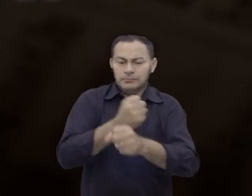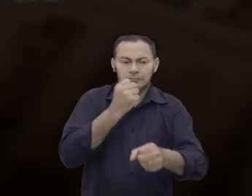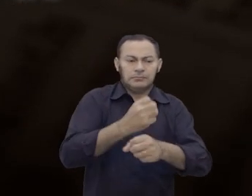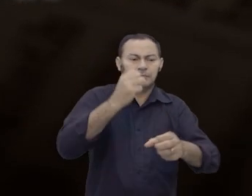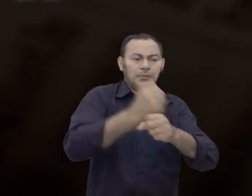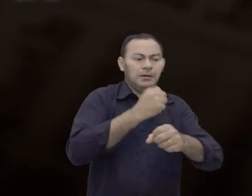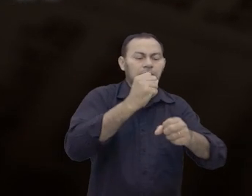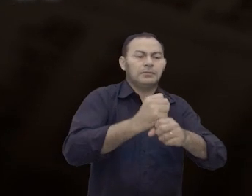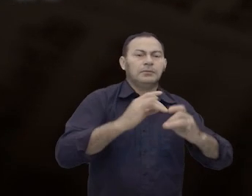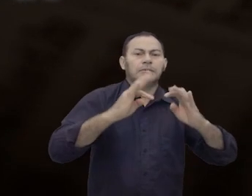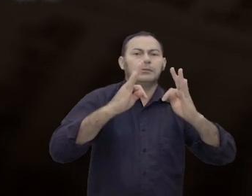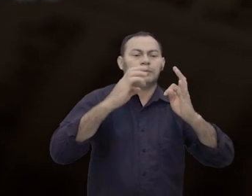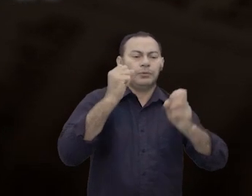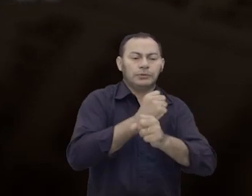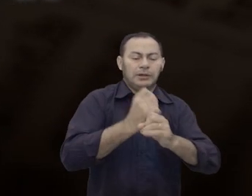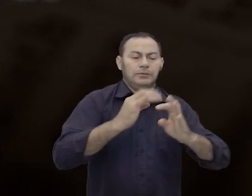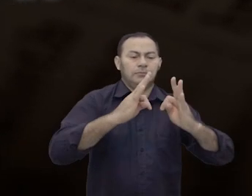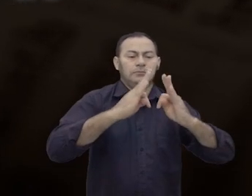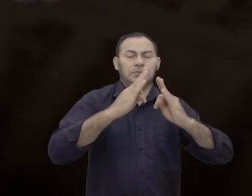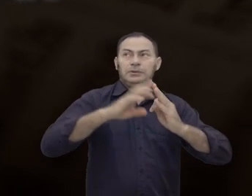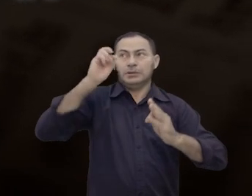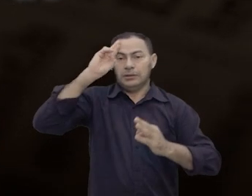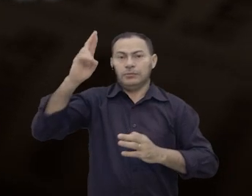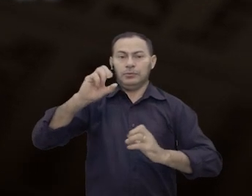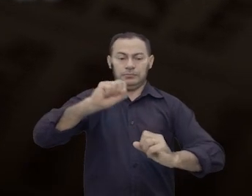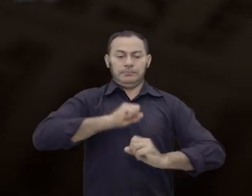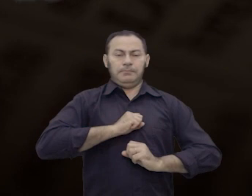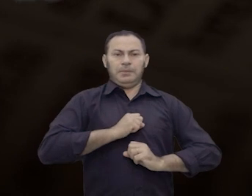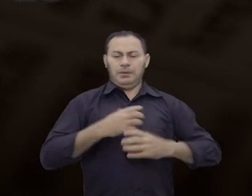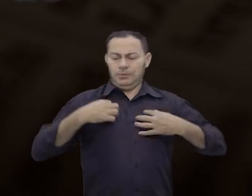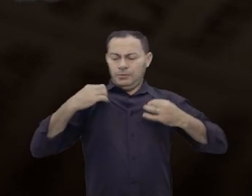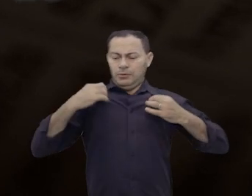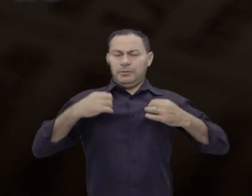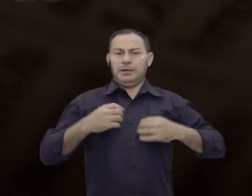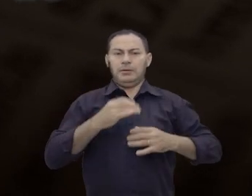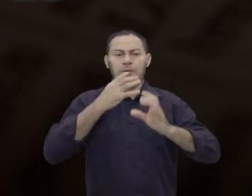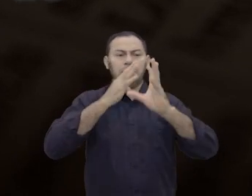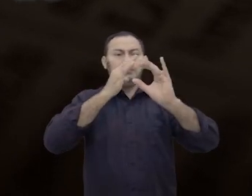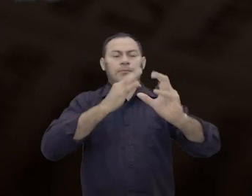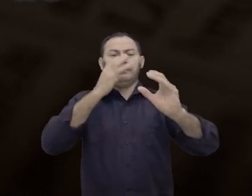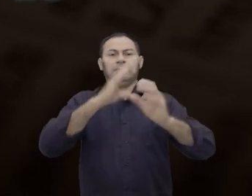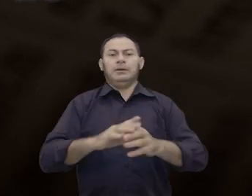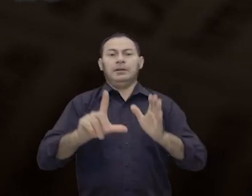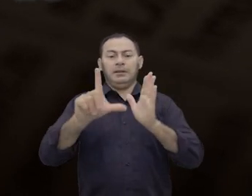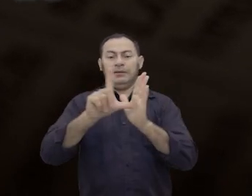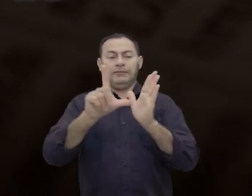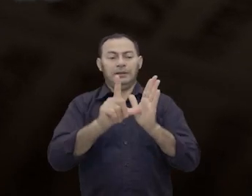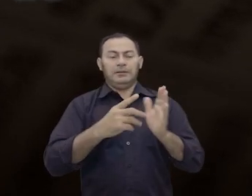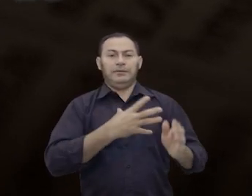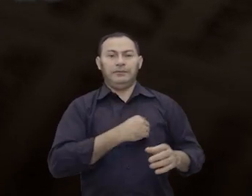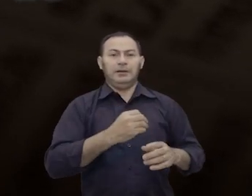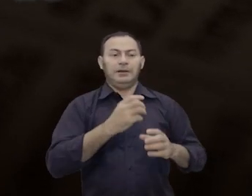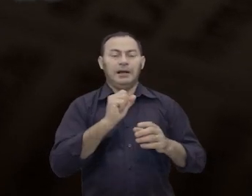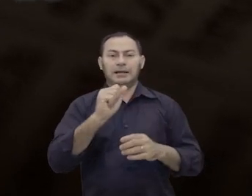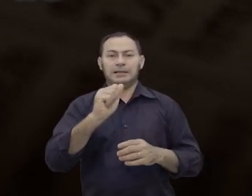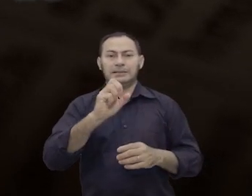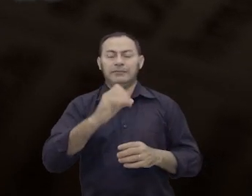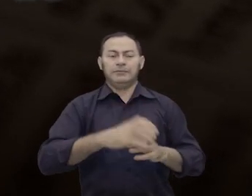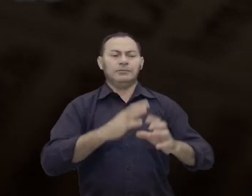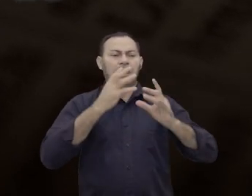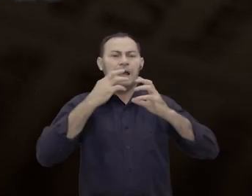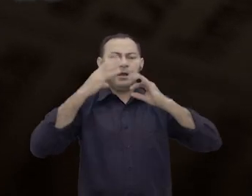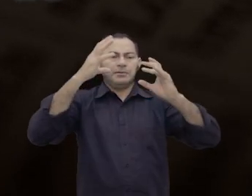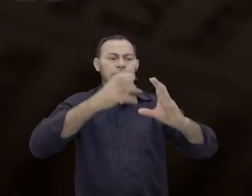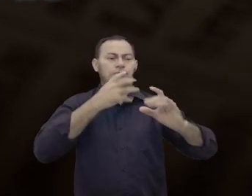construtores lançaram os alicerces do templo do Senhor, os sacerdotes com suas vestes e suas trombetas, e os levitas, filhos de Asaf,